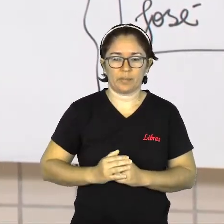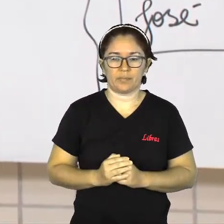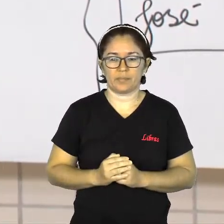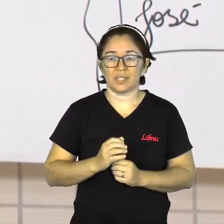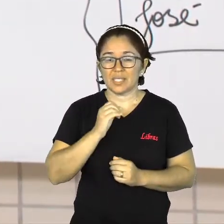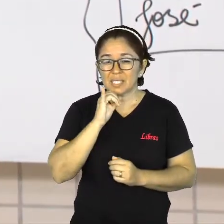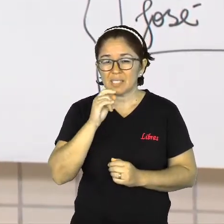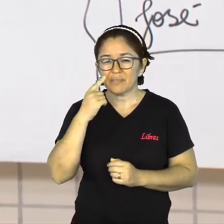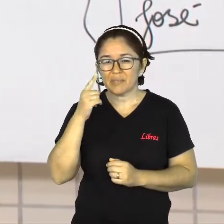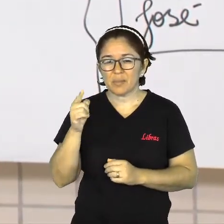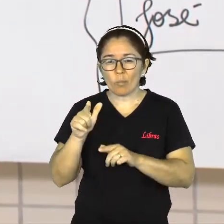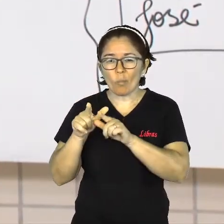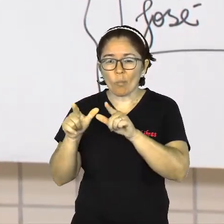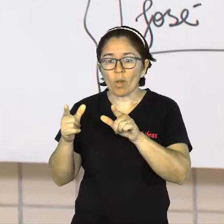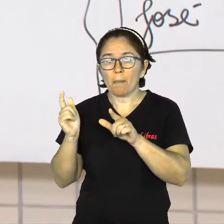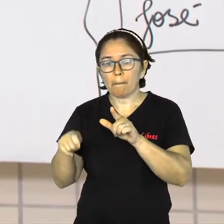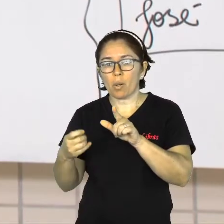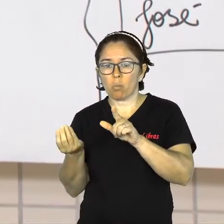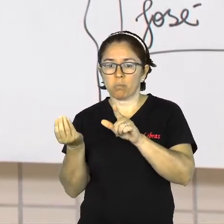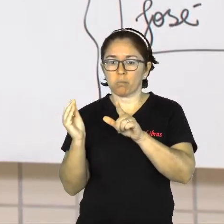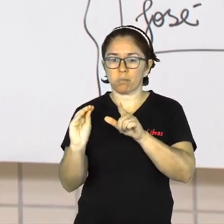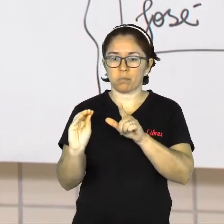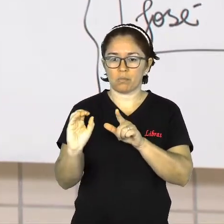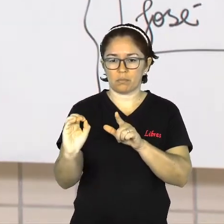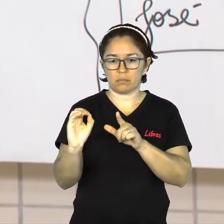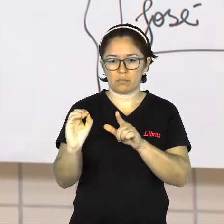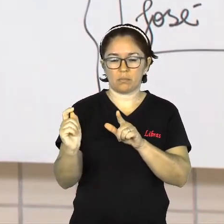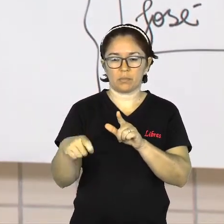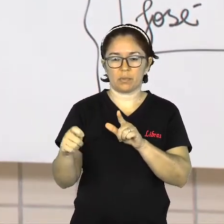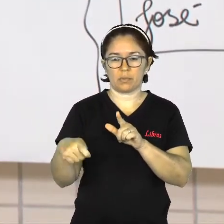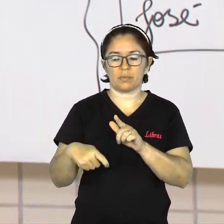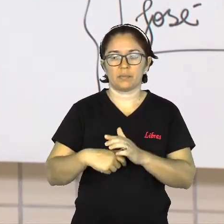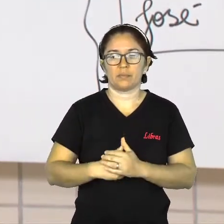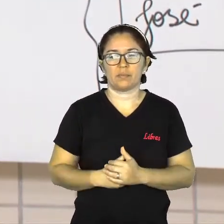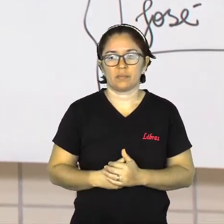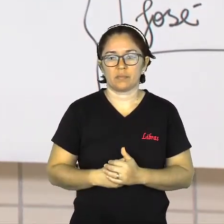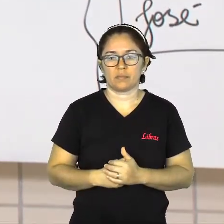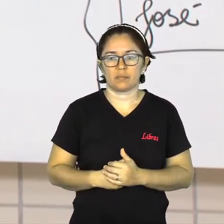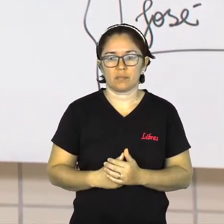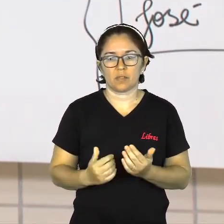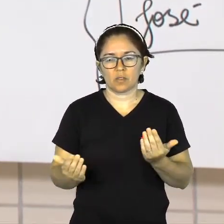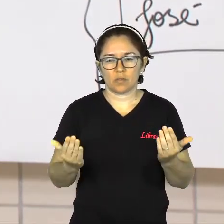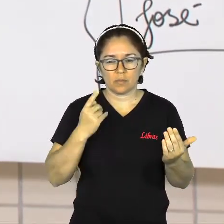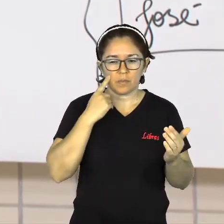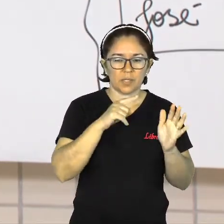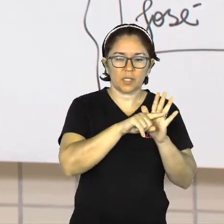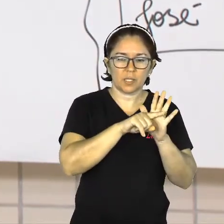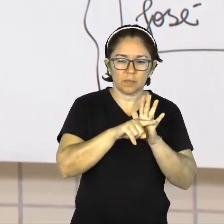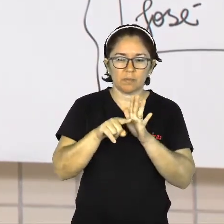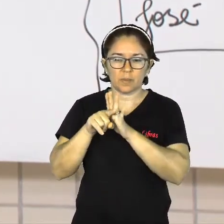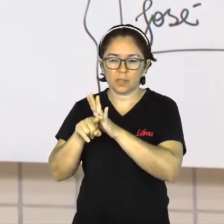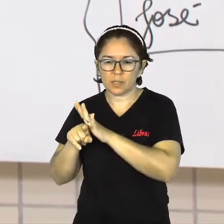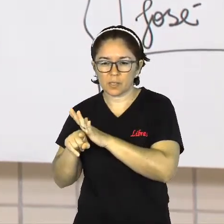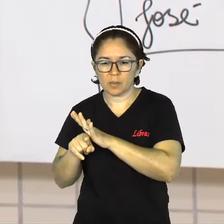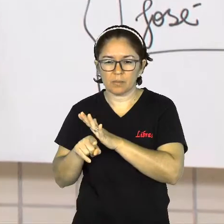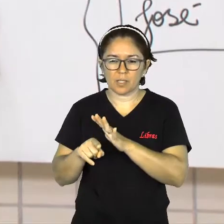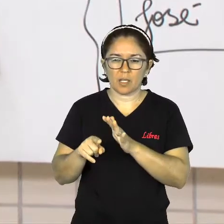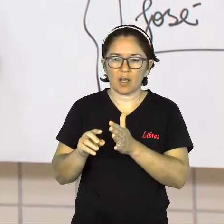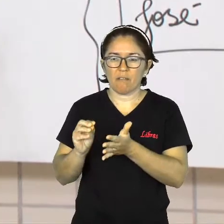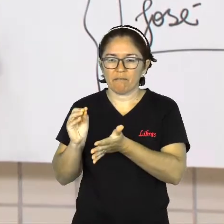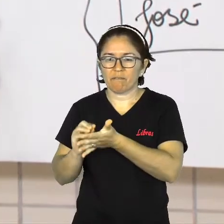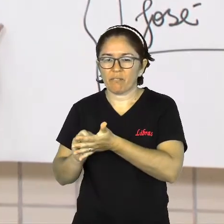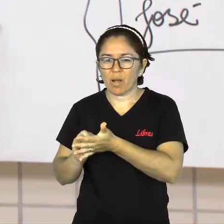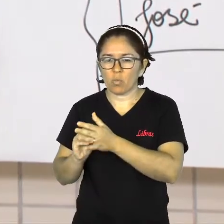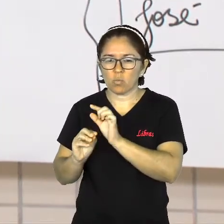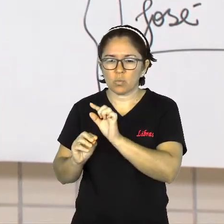quando você está com dúvida, se os números vão na comparação, você olha de um lado e de outro e está a mesma coisa. Aí fica faltando alguma